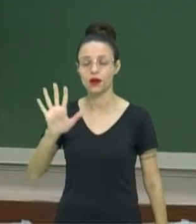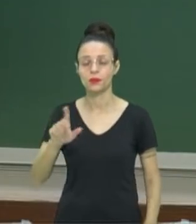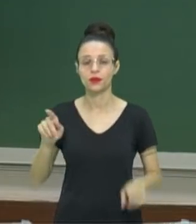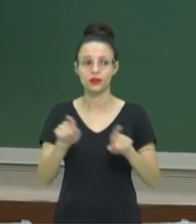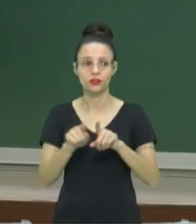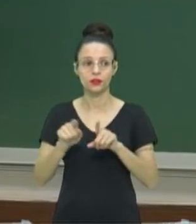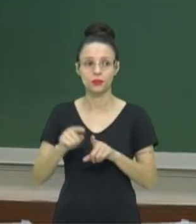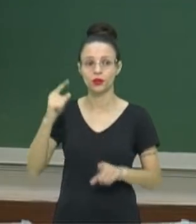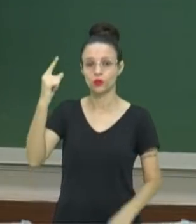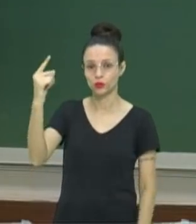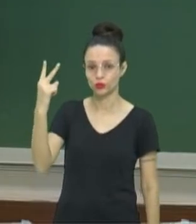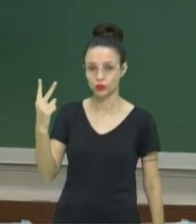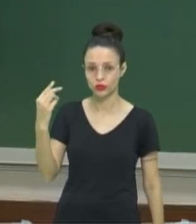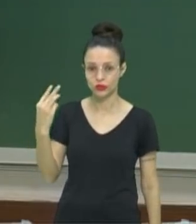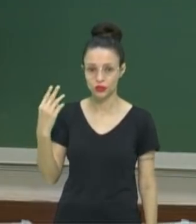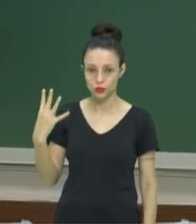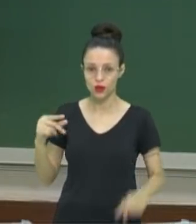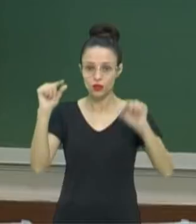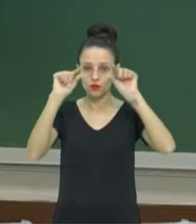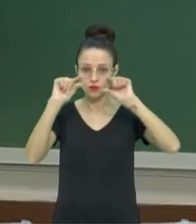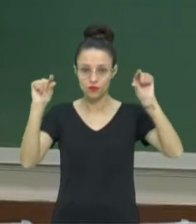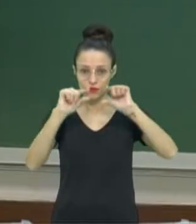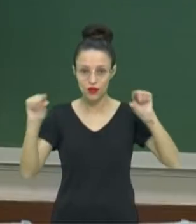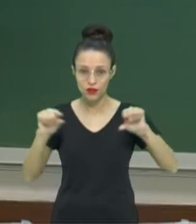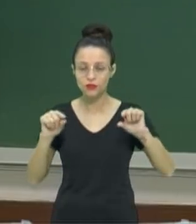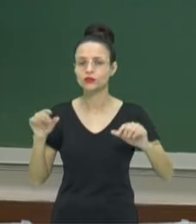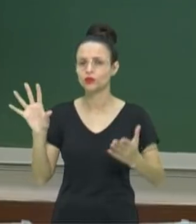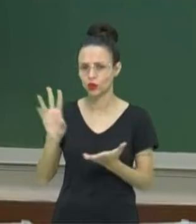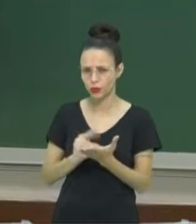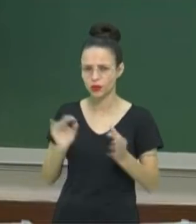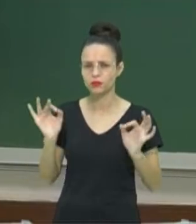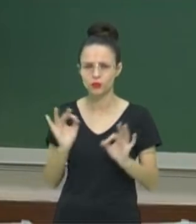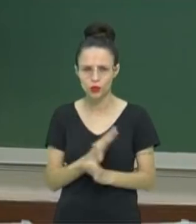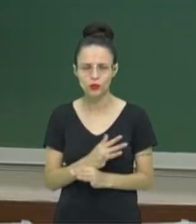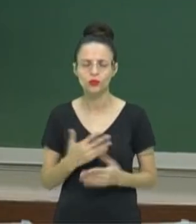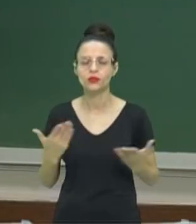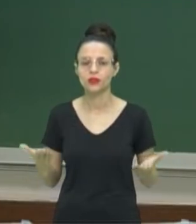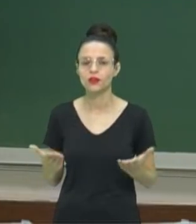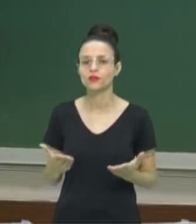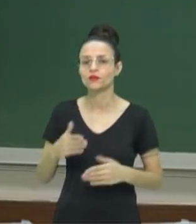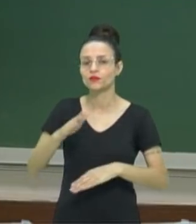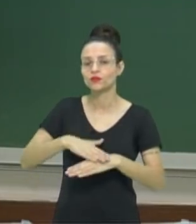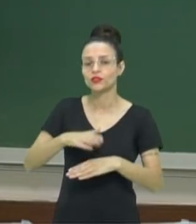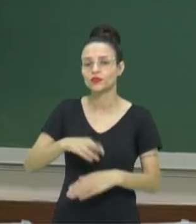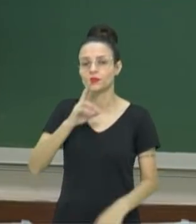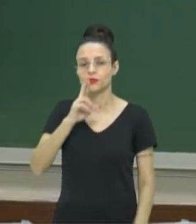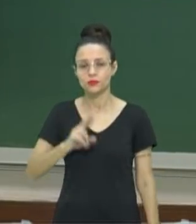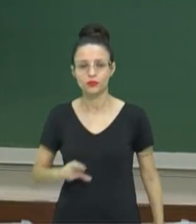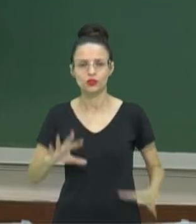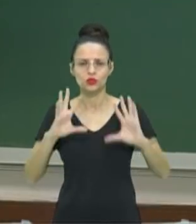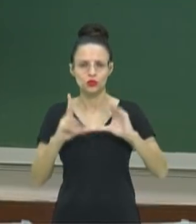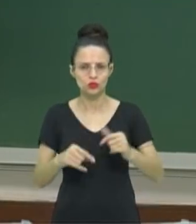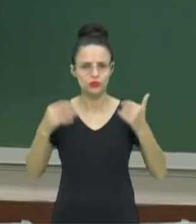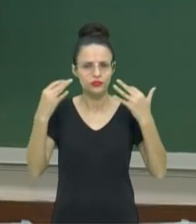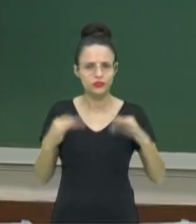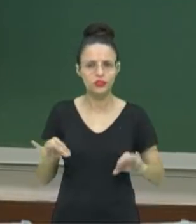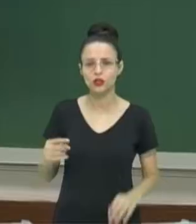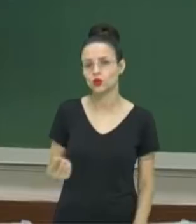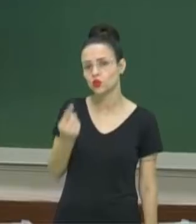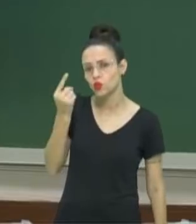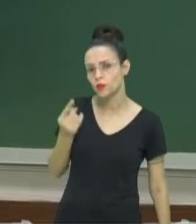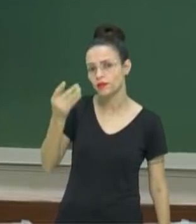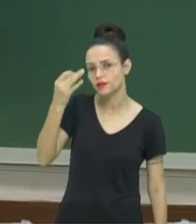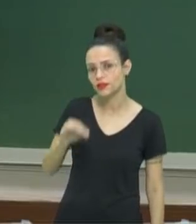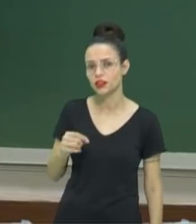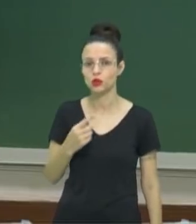a 1, a 2, a 3 e a 4. Então, copiaram lá no caderno. E aí, você vai dizer, todas estão certas, só